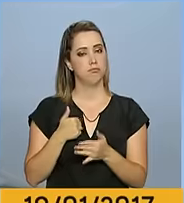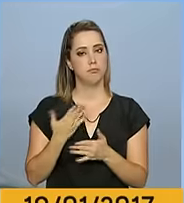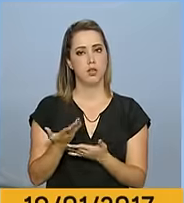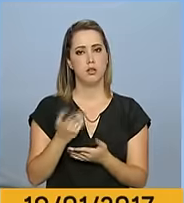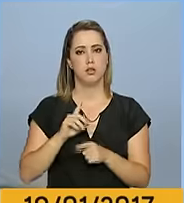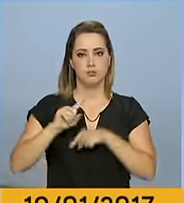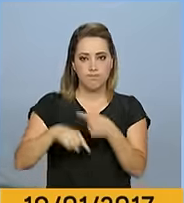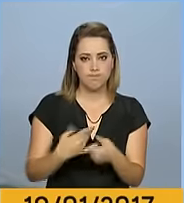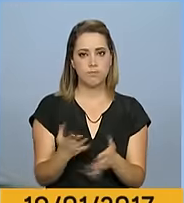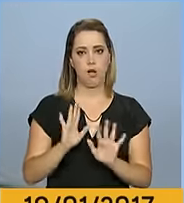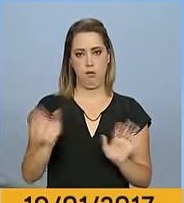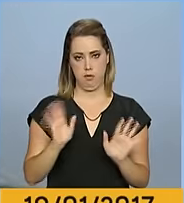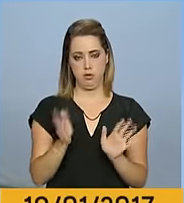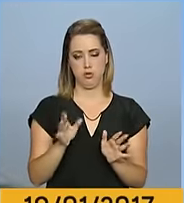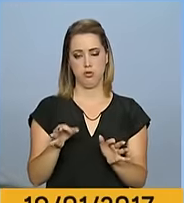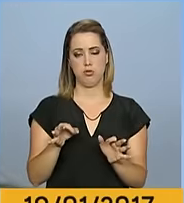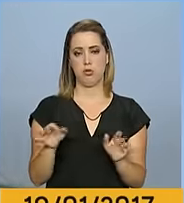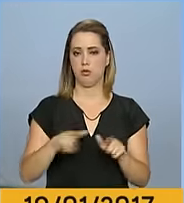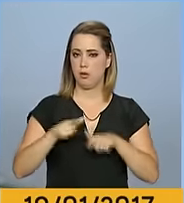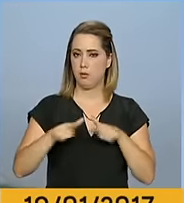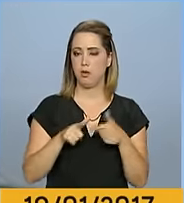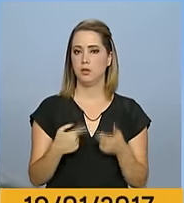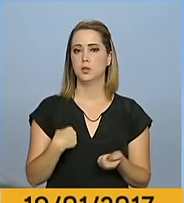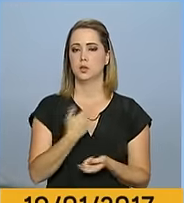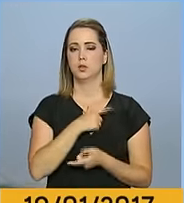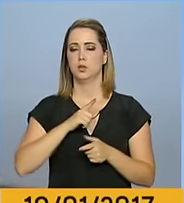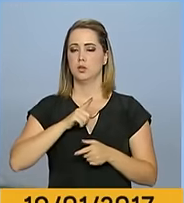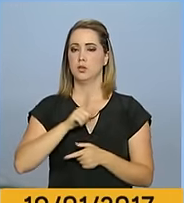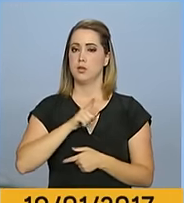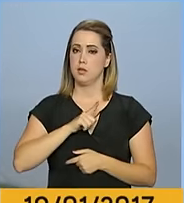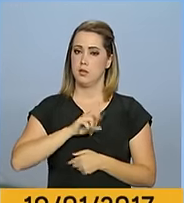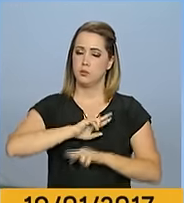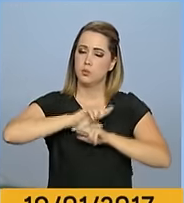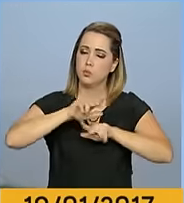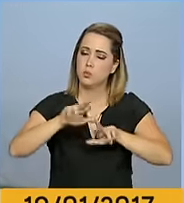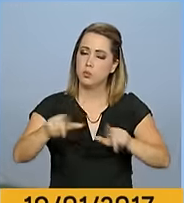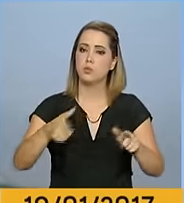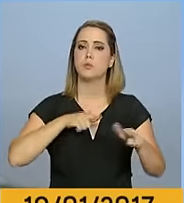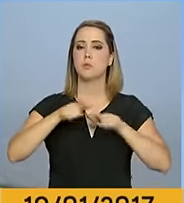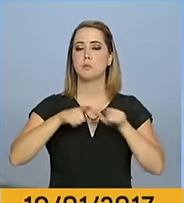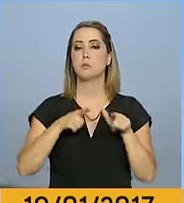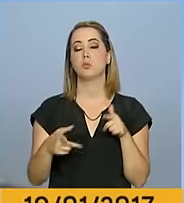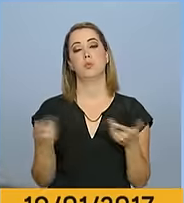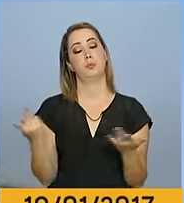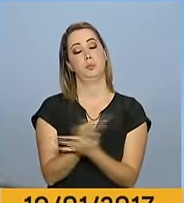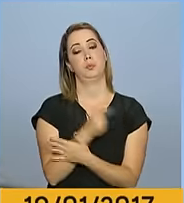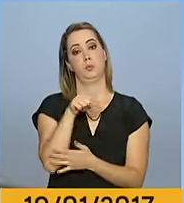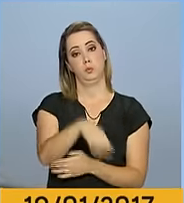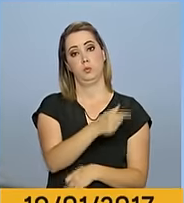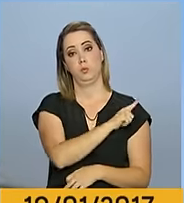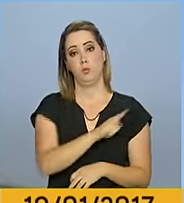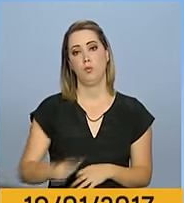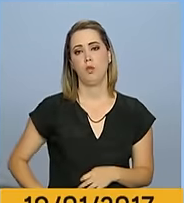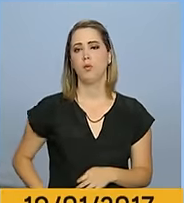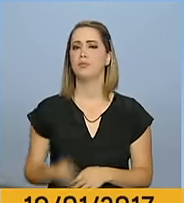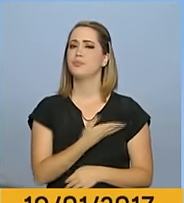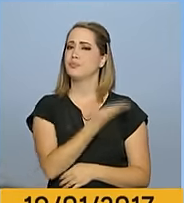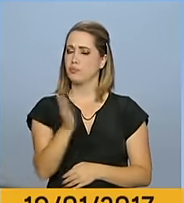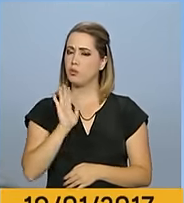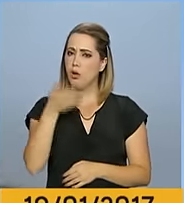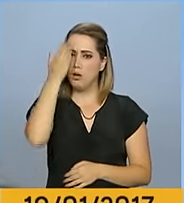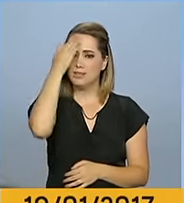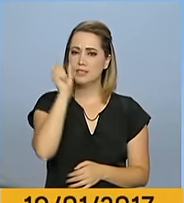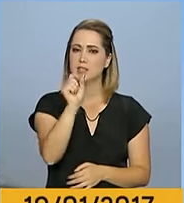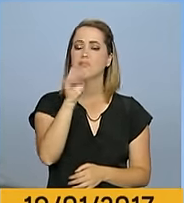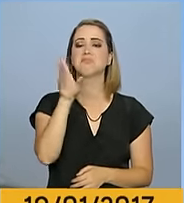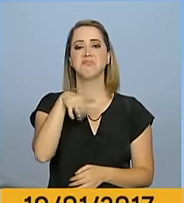em seguida. Portanto, nós temos muita coisa ainda para fazer no governo. Vocês sabem que interessante